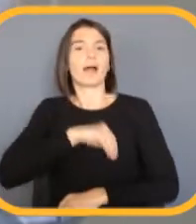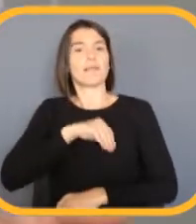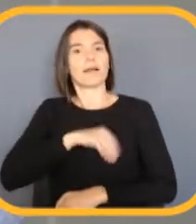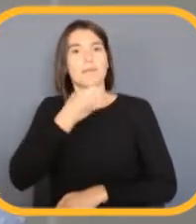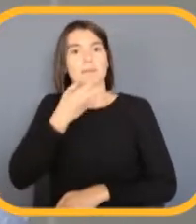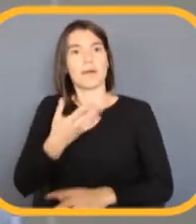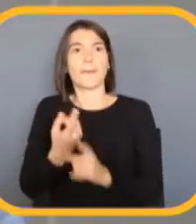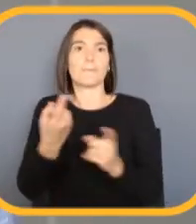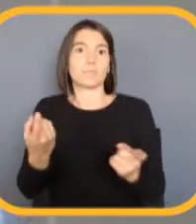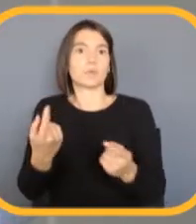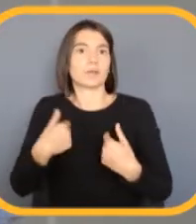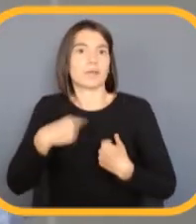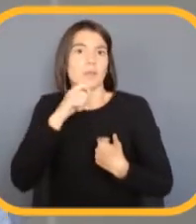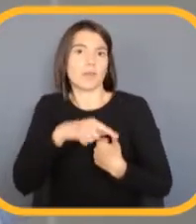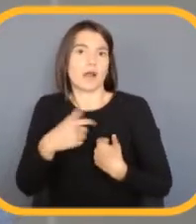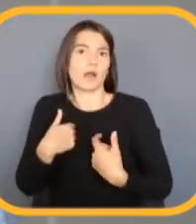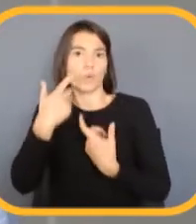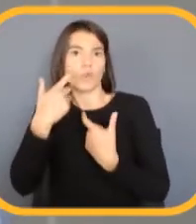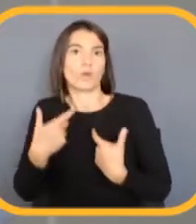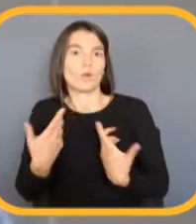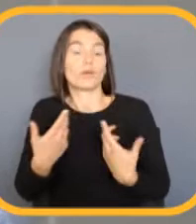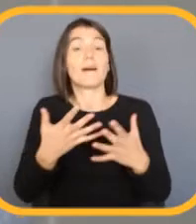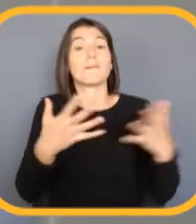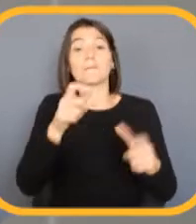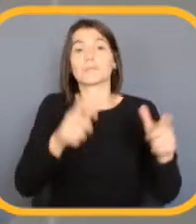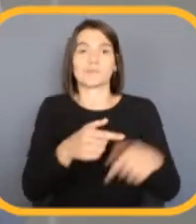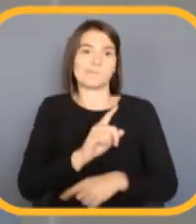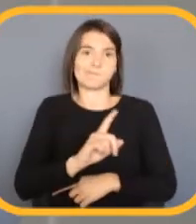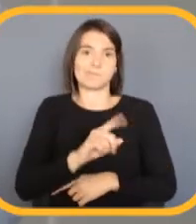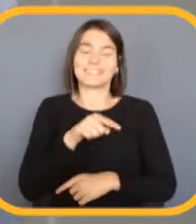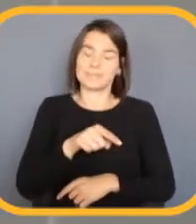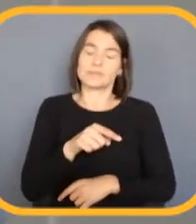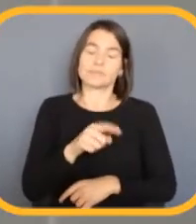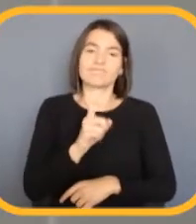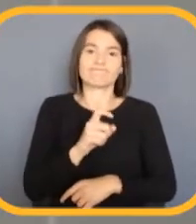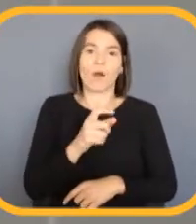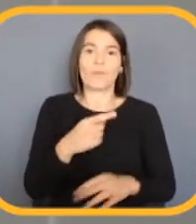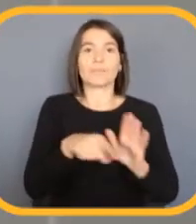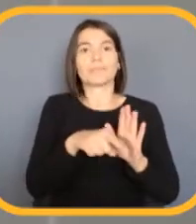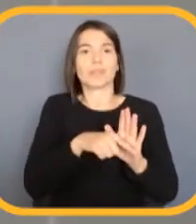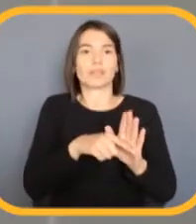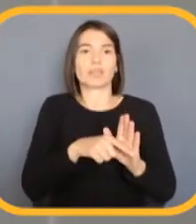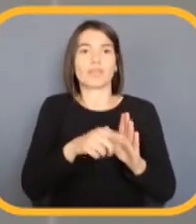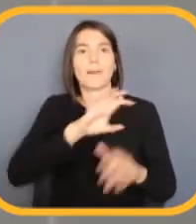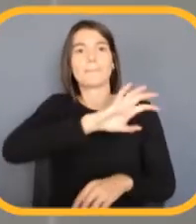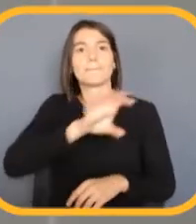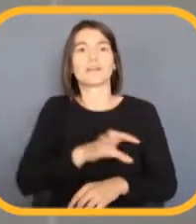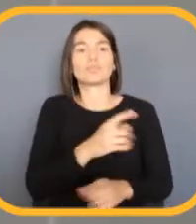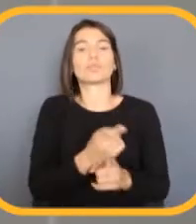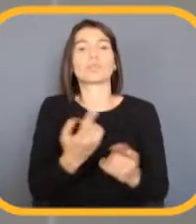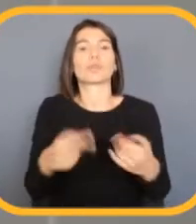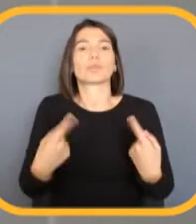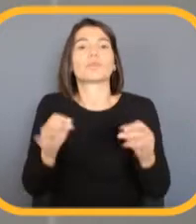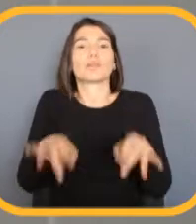elevados porque as controla. E a maior parte da população não. E isso é mau para as nações porque depois no final do dia